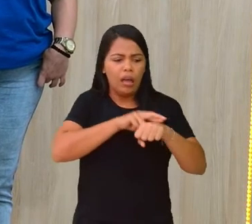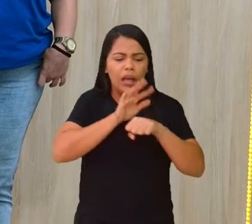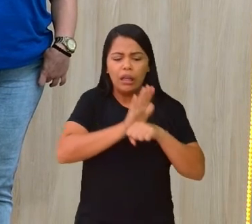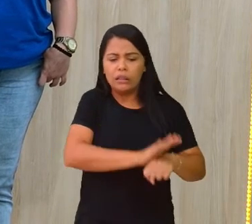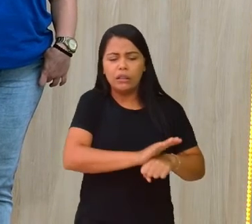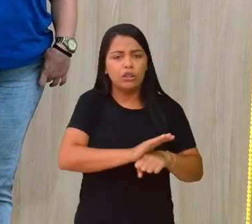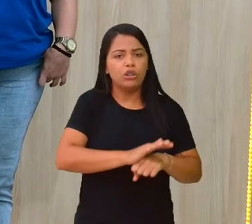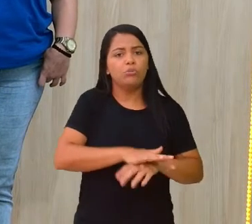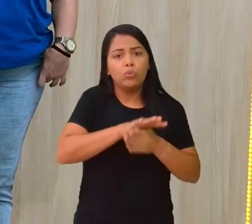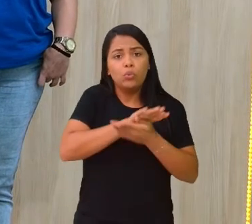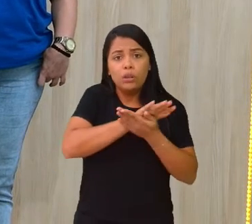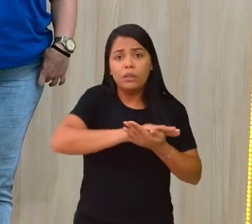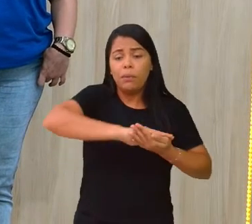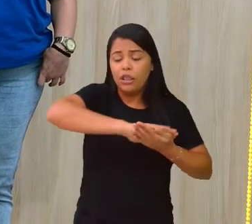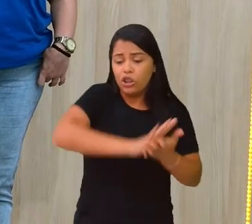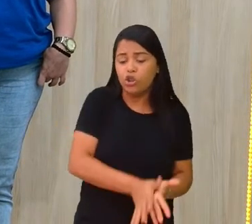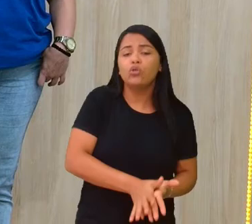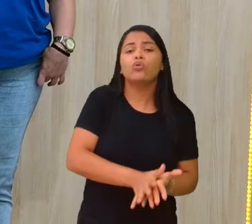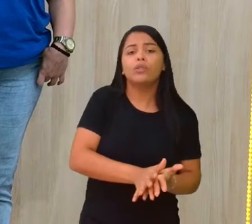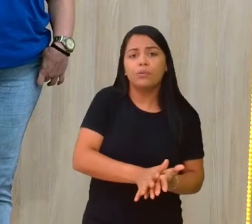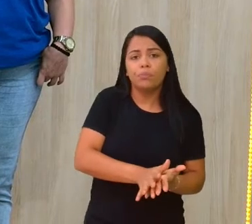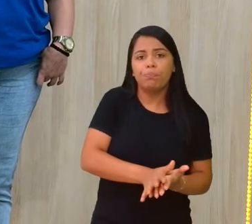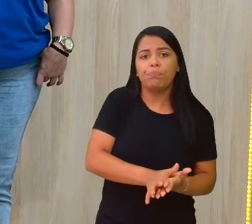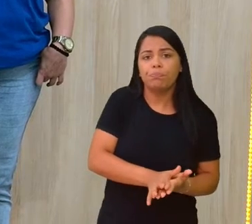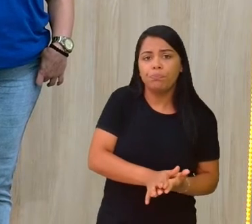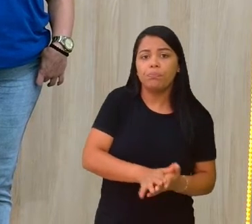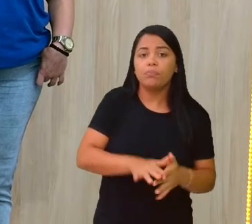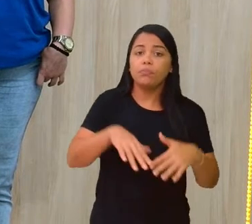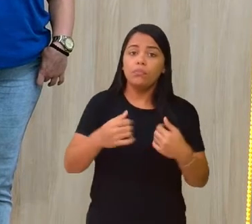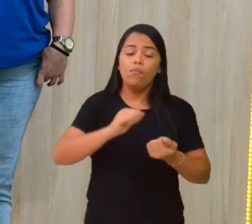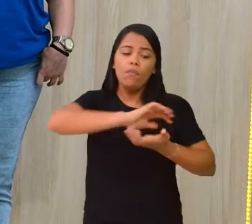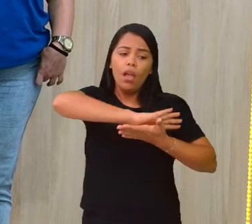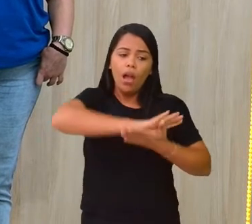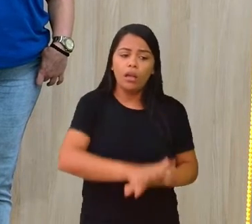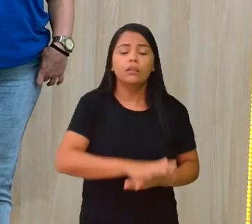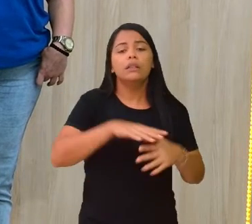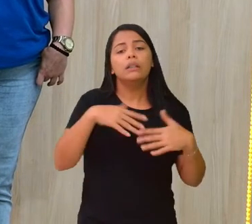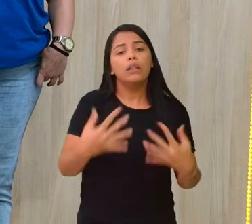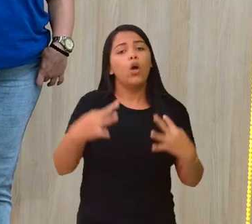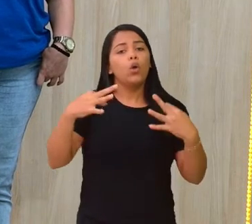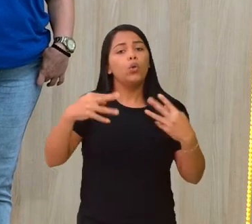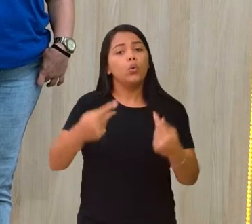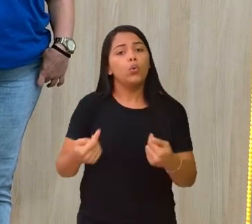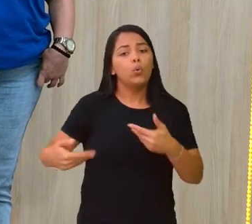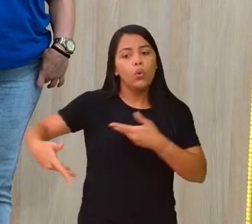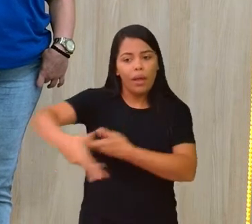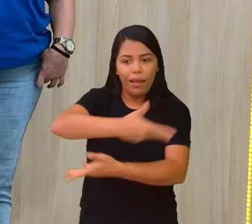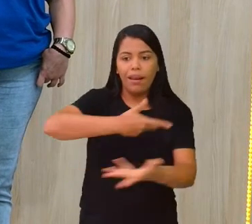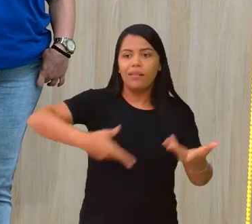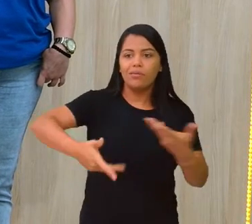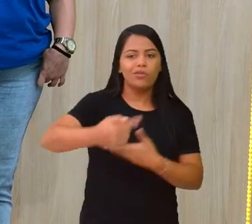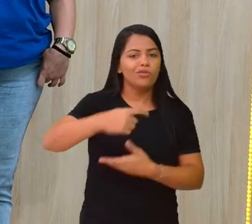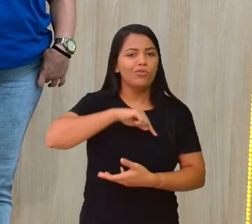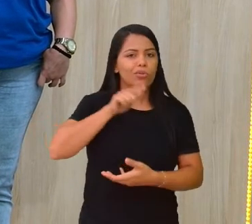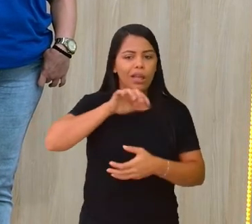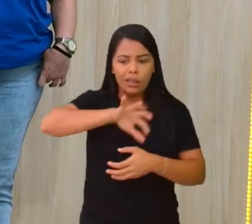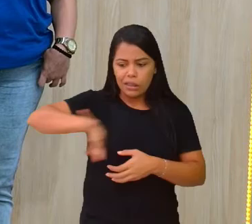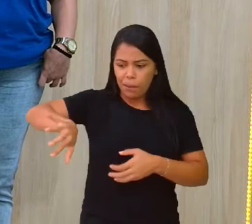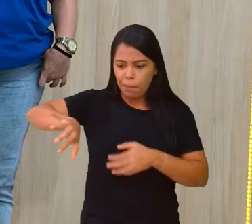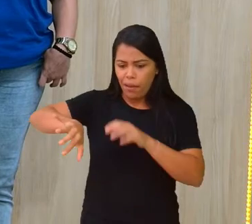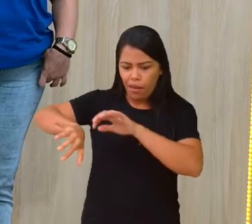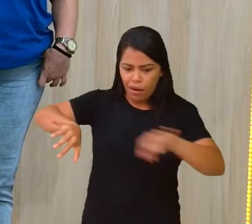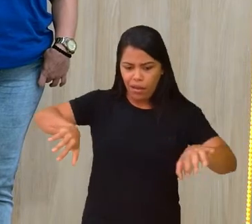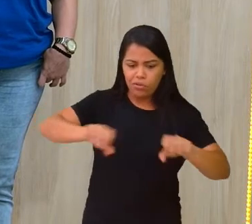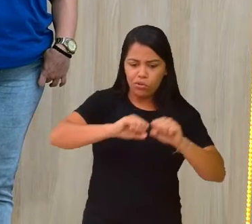questão ambiental, da justiça social, né, que está tudo interligado, não tem como separar uma coisa da outra, tá certo?